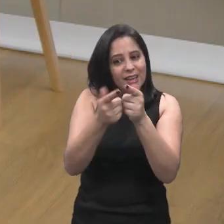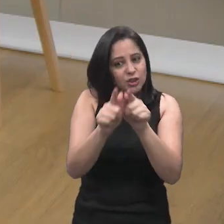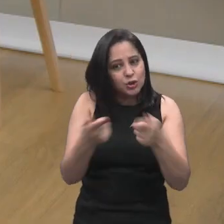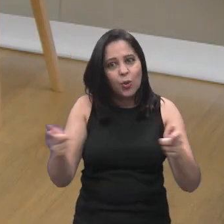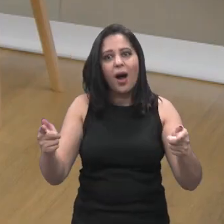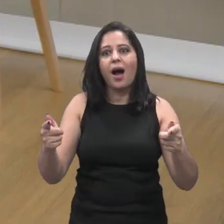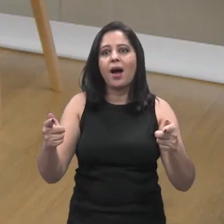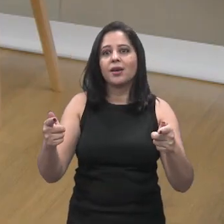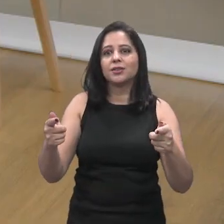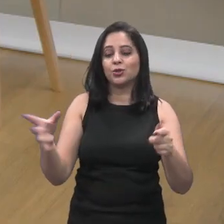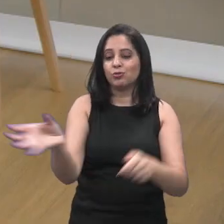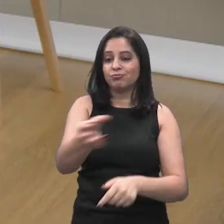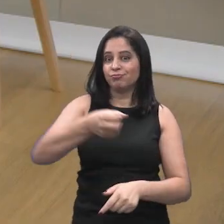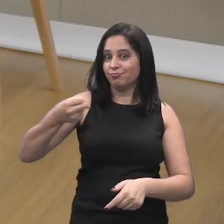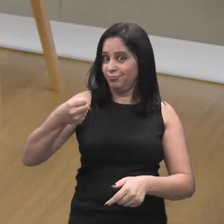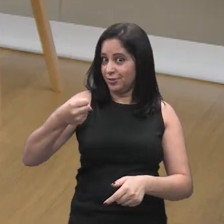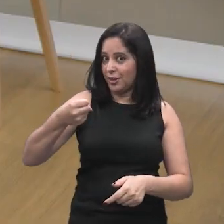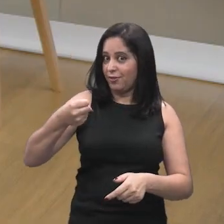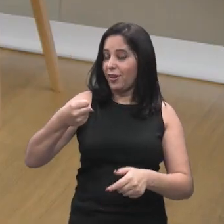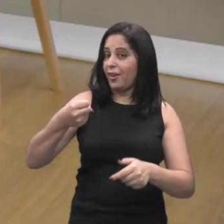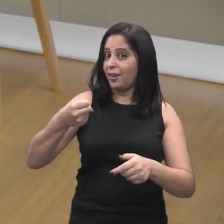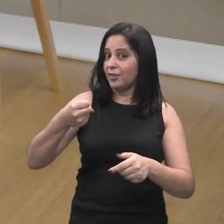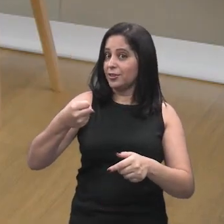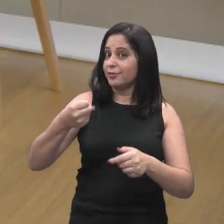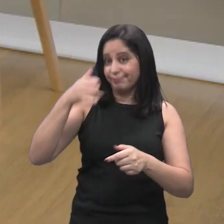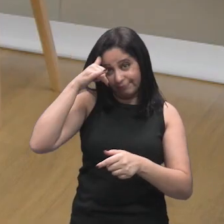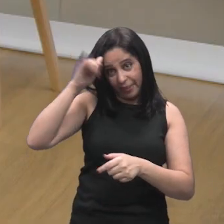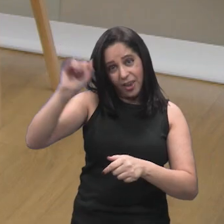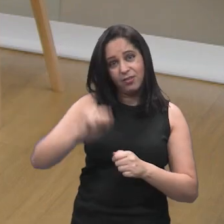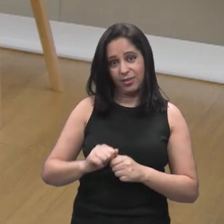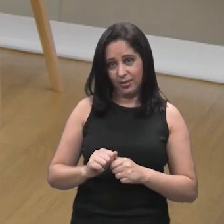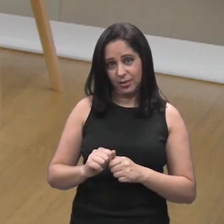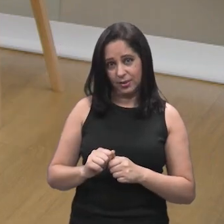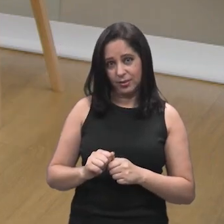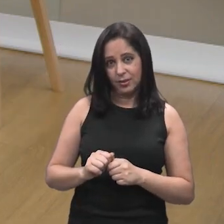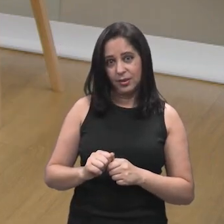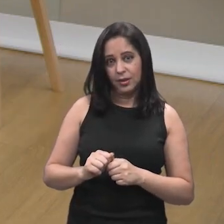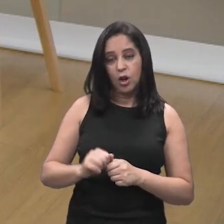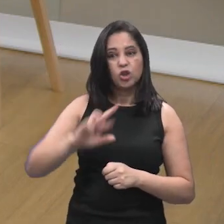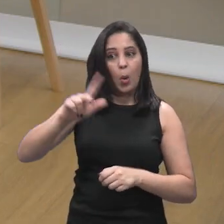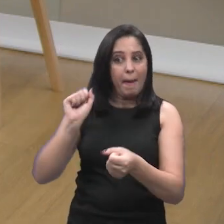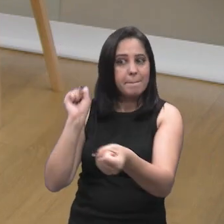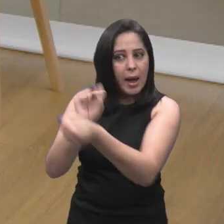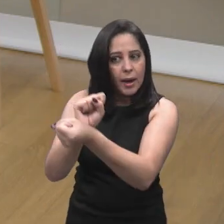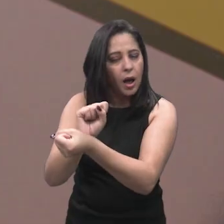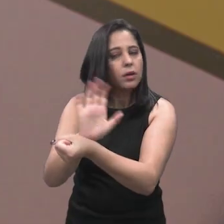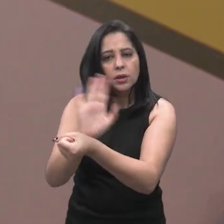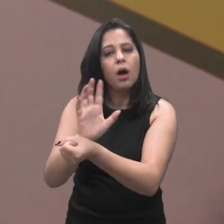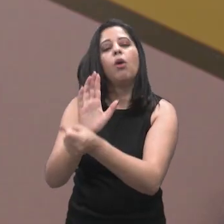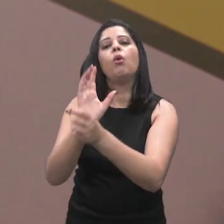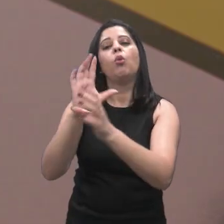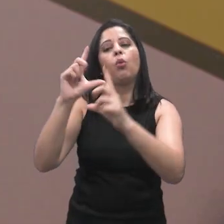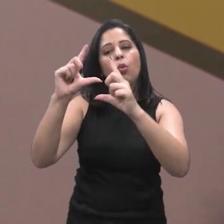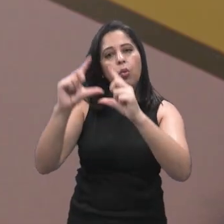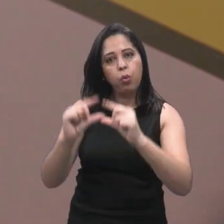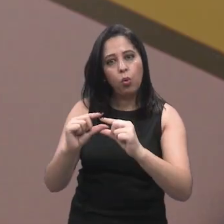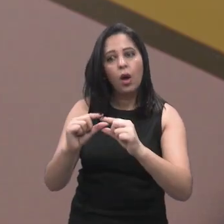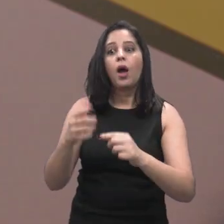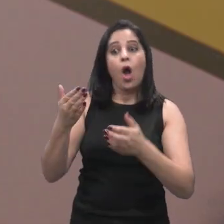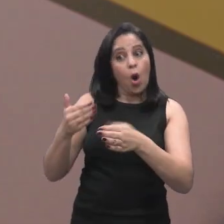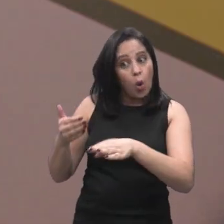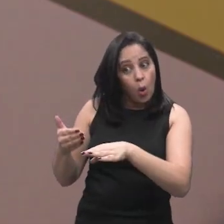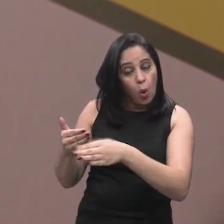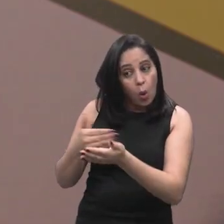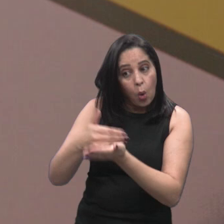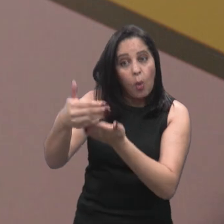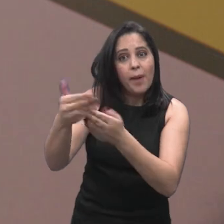é diminua o consumo do churrasco do fim de semana, da cerveja do fim de semana, diminua o consumo dos embutidos. Ninguém está